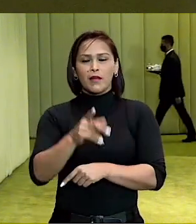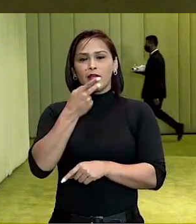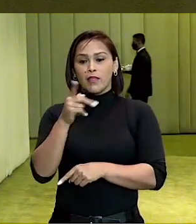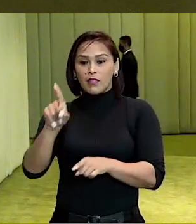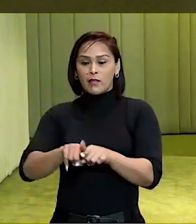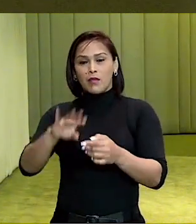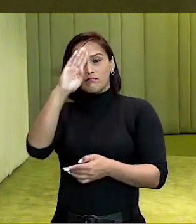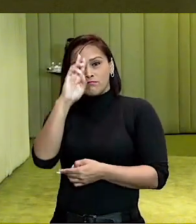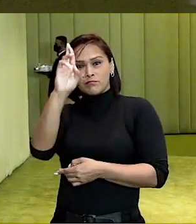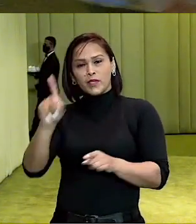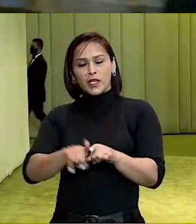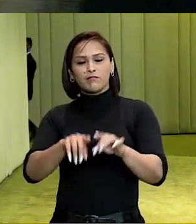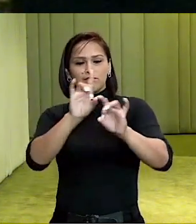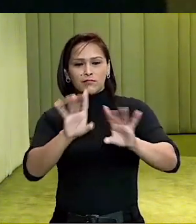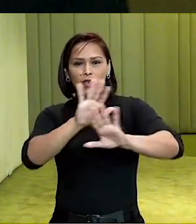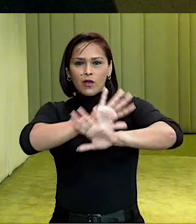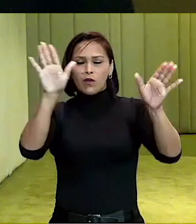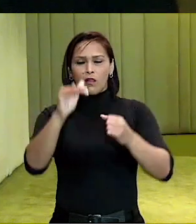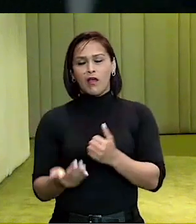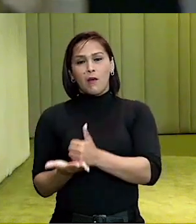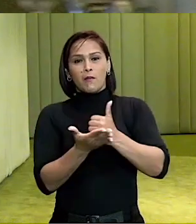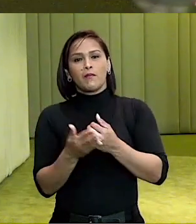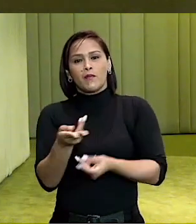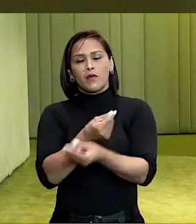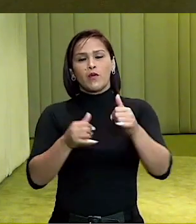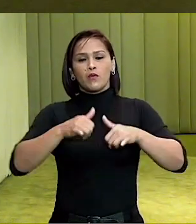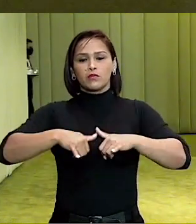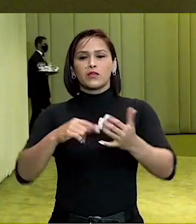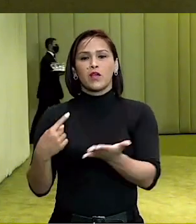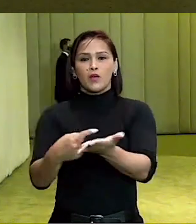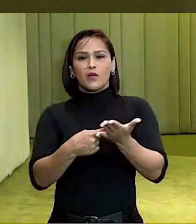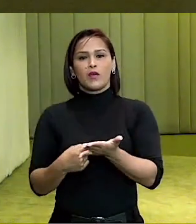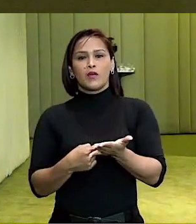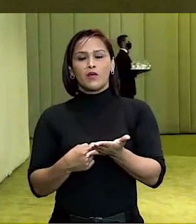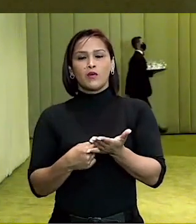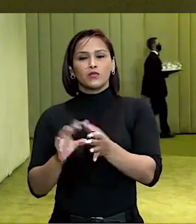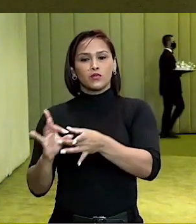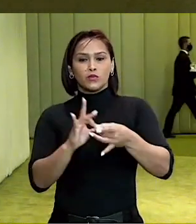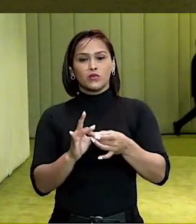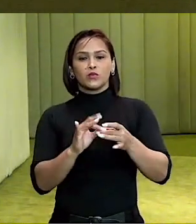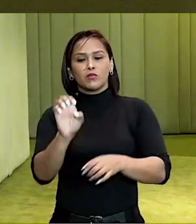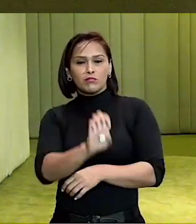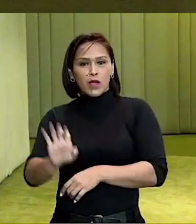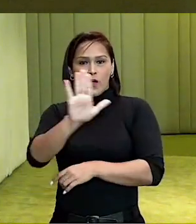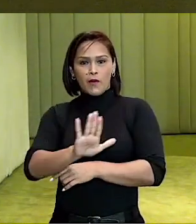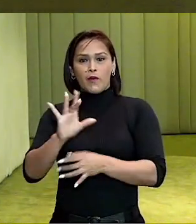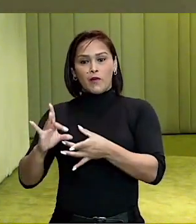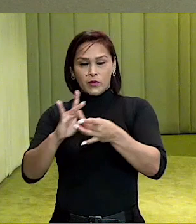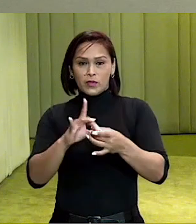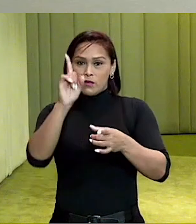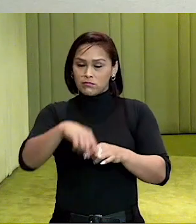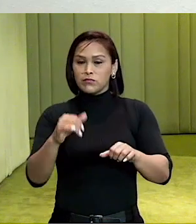o destaque evidente cabe ao pilar econômico-comercial do acordo de associação com a União Europeia,